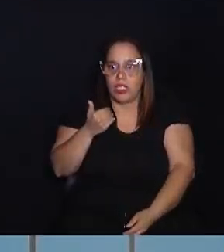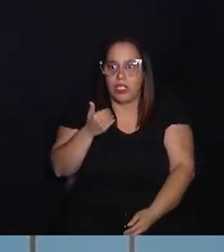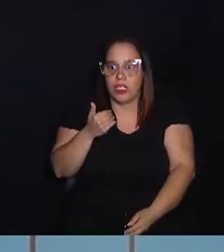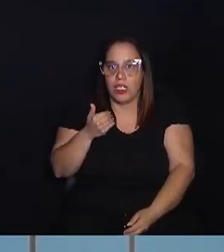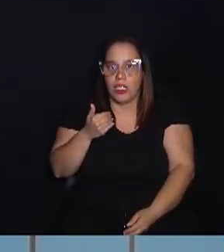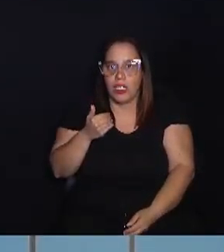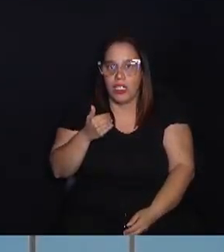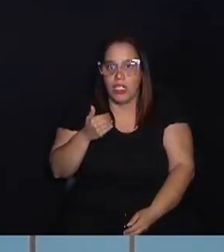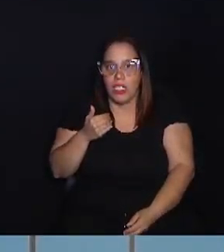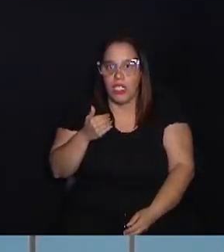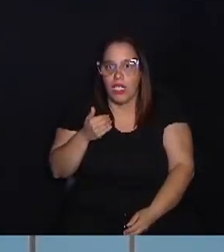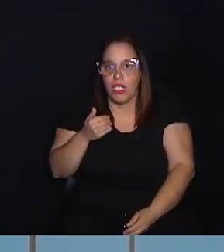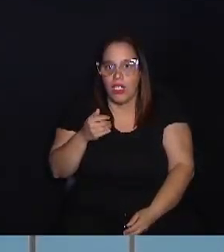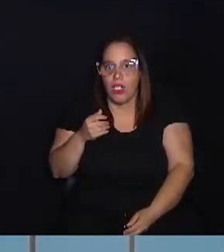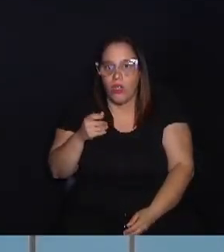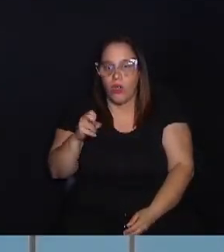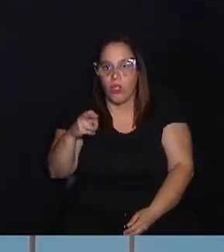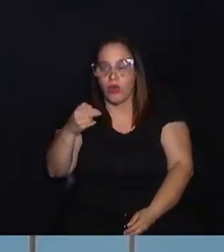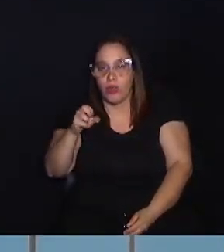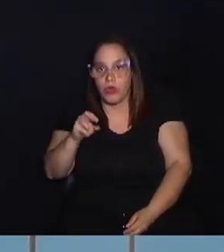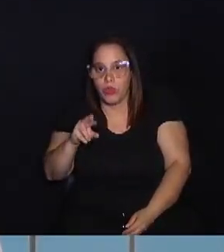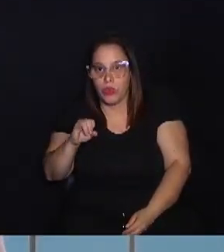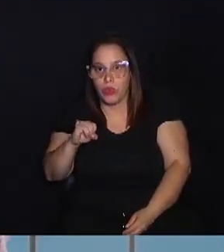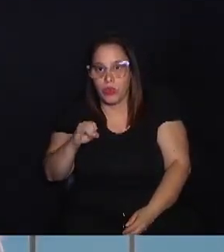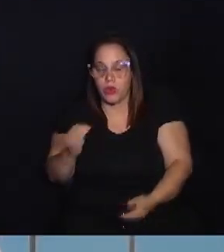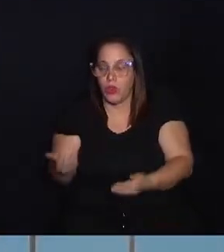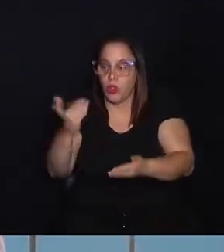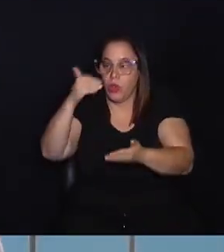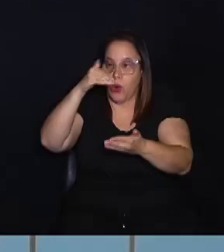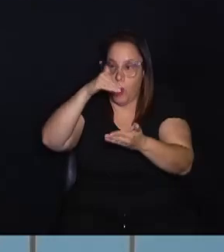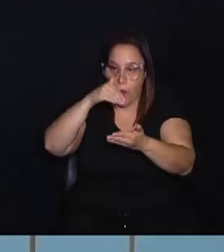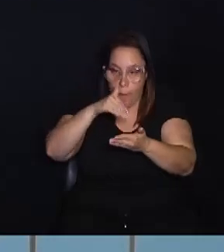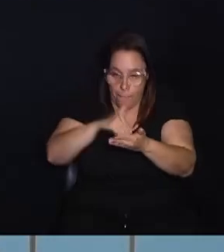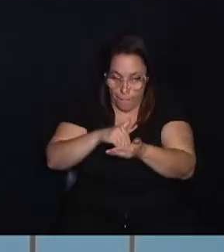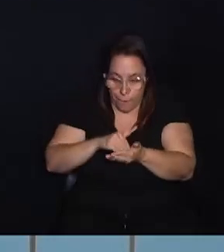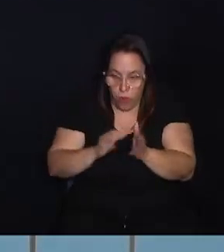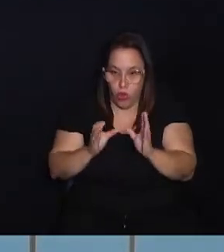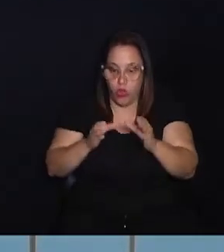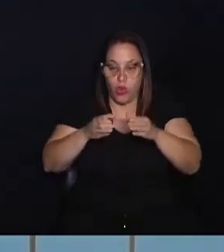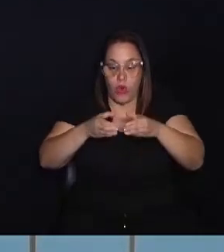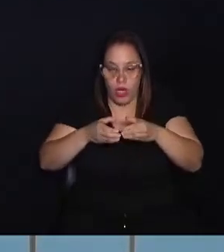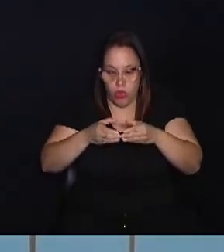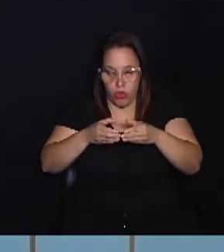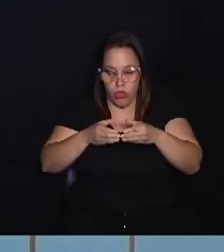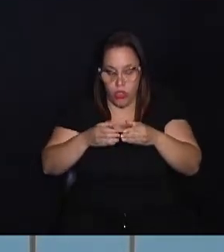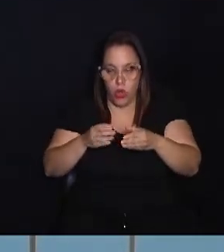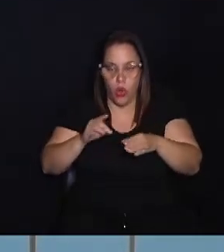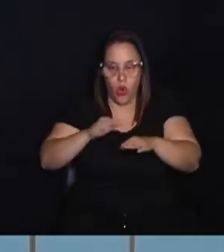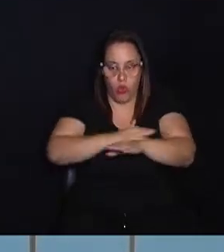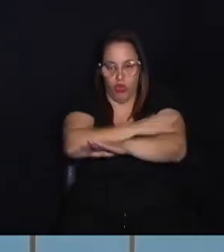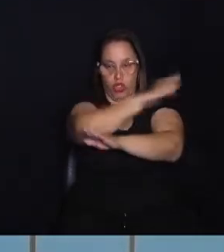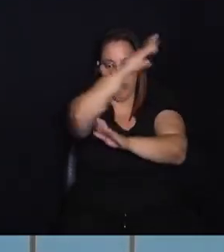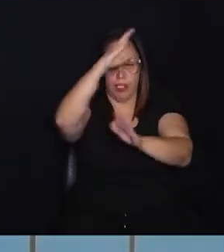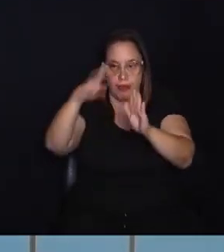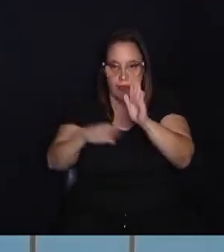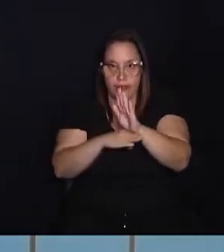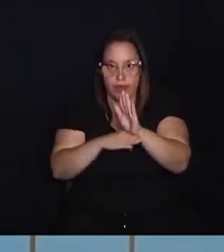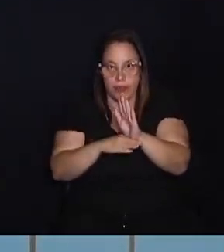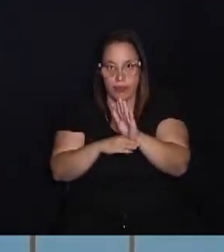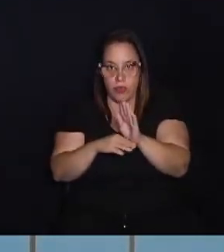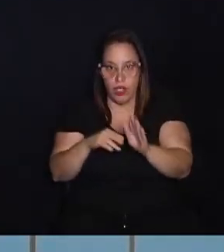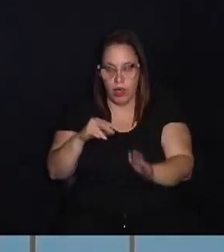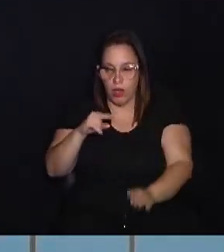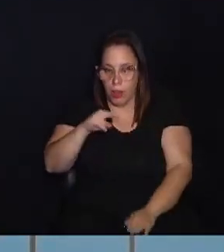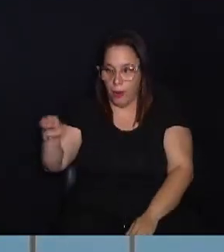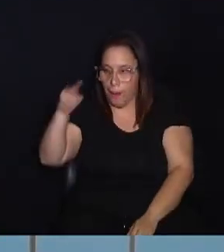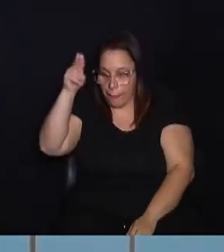um overview. Não, um overview eu consigo. Então nós estamos trazendo para o nosso congresso um dia inteiro com o padre Charlie, que é